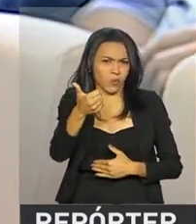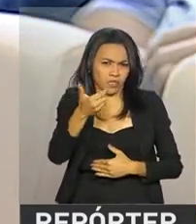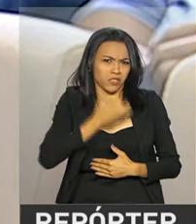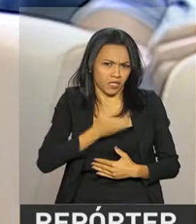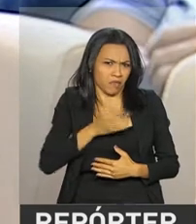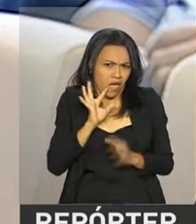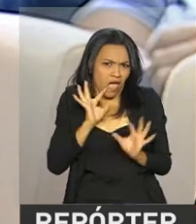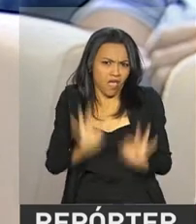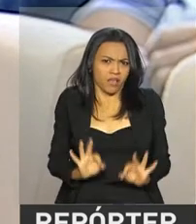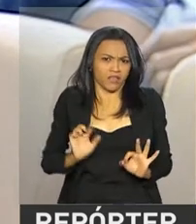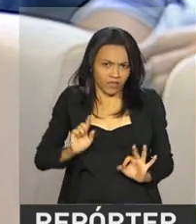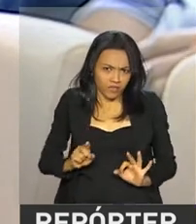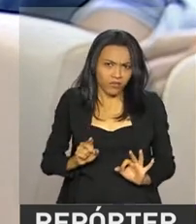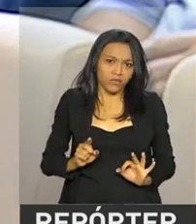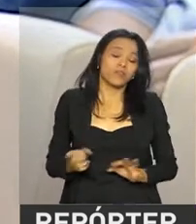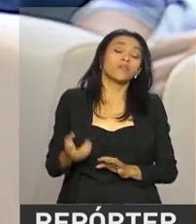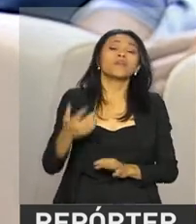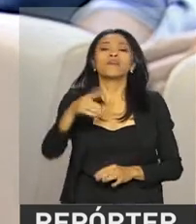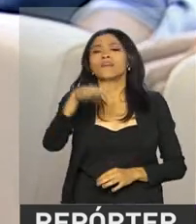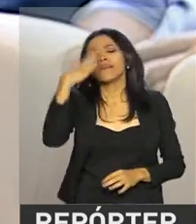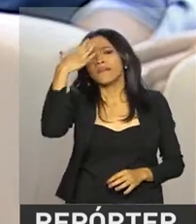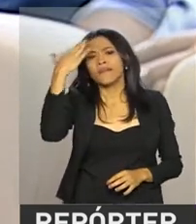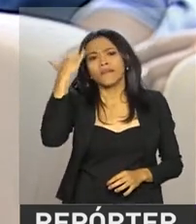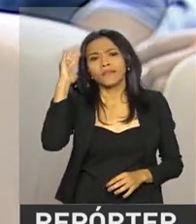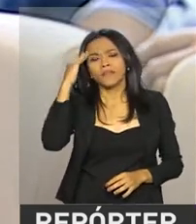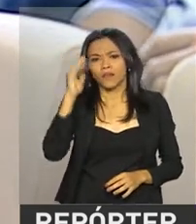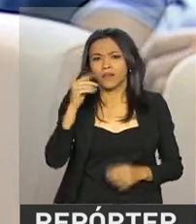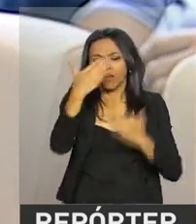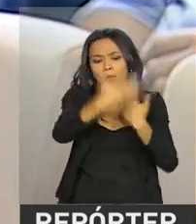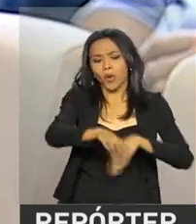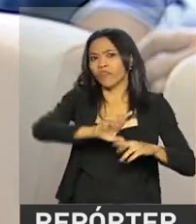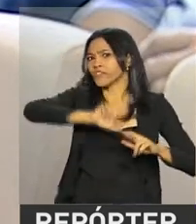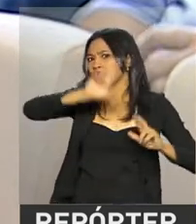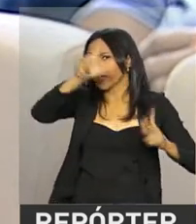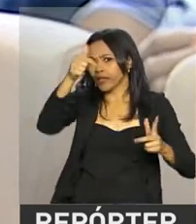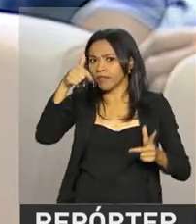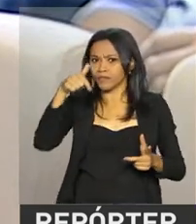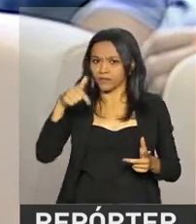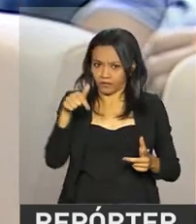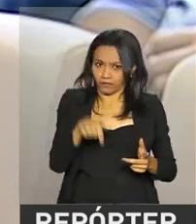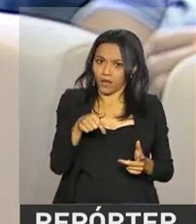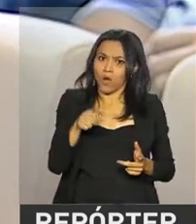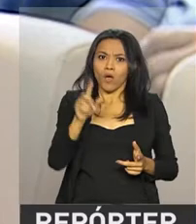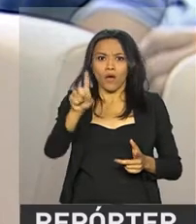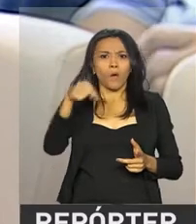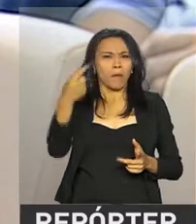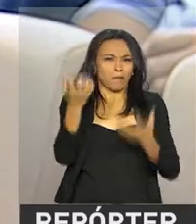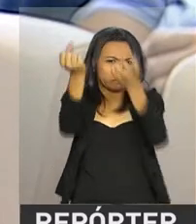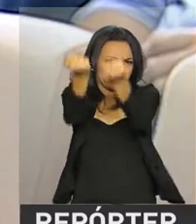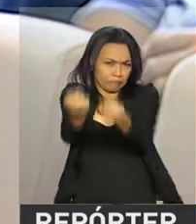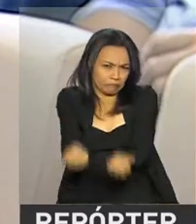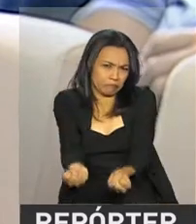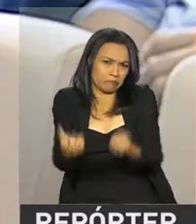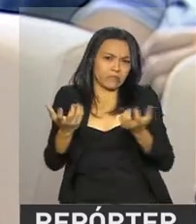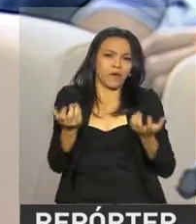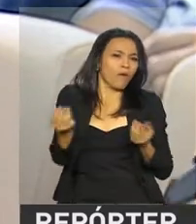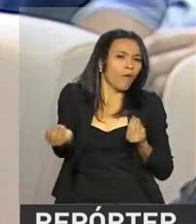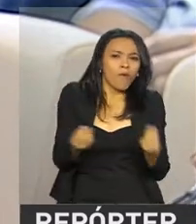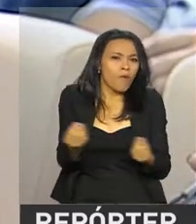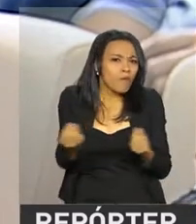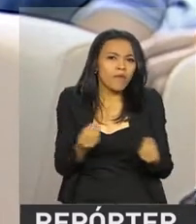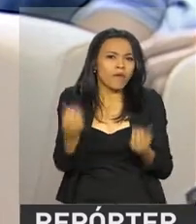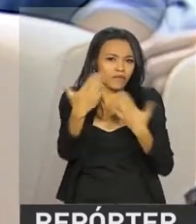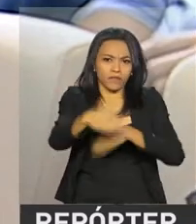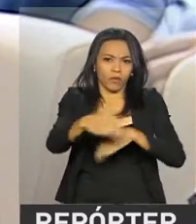essa data. E entender se é uma prova totalmente diferente dessas, mas com o mesmo grau de dificuldade das que foram aplicadas. E